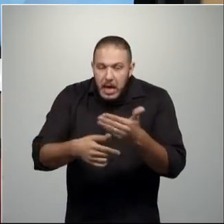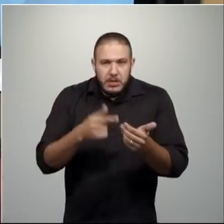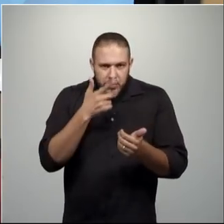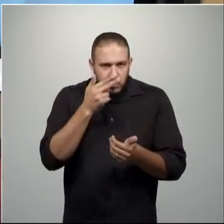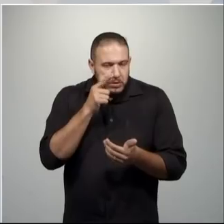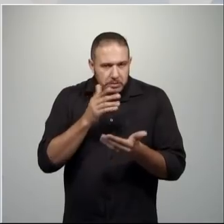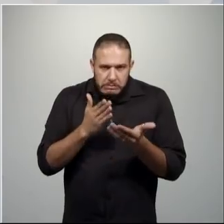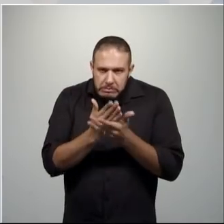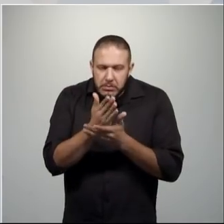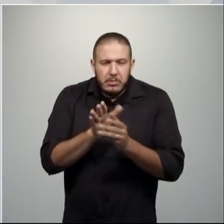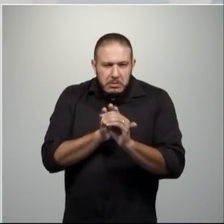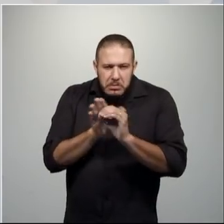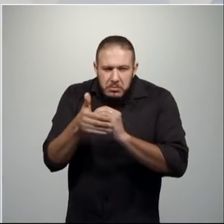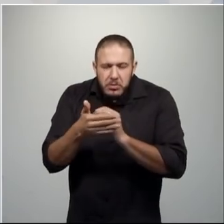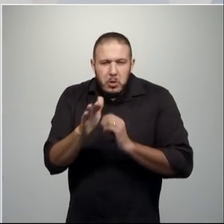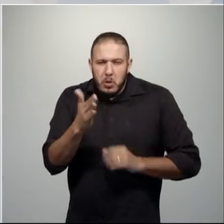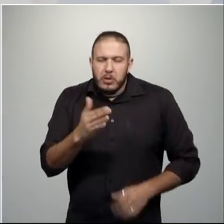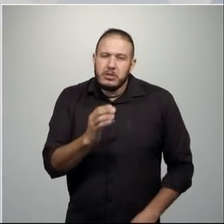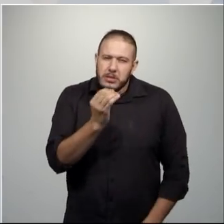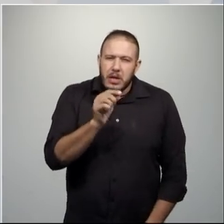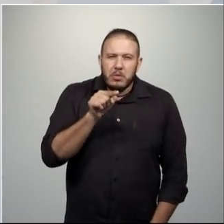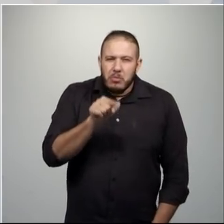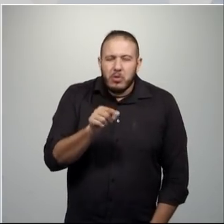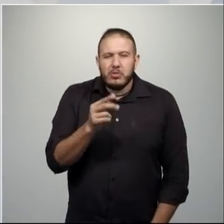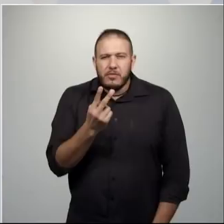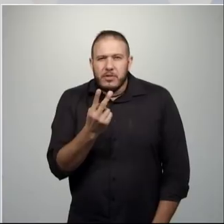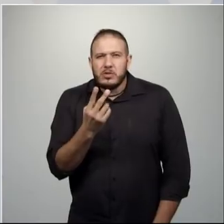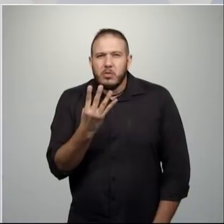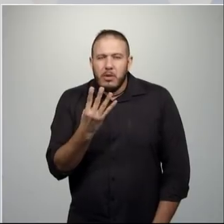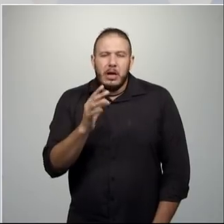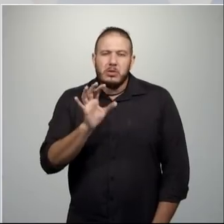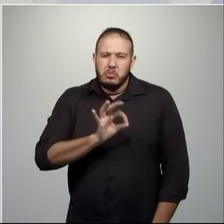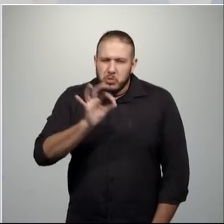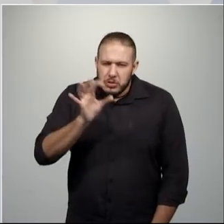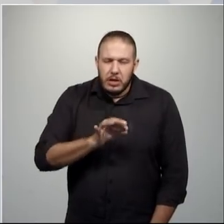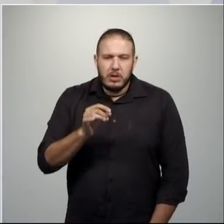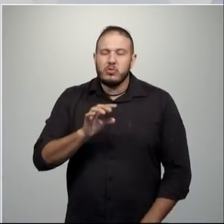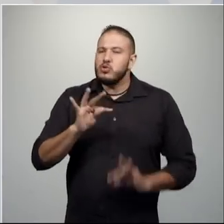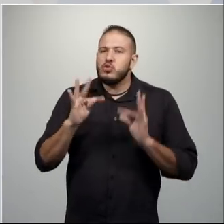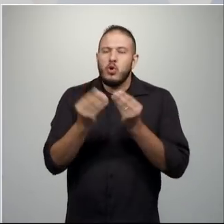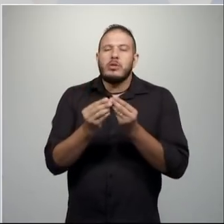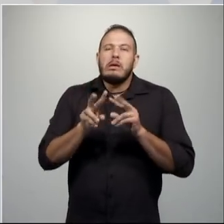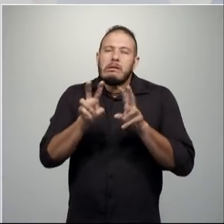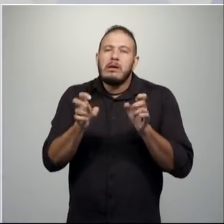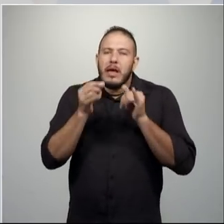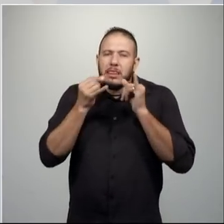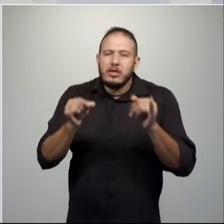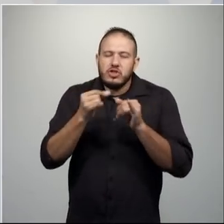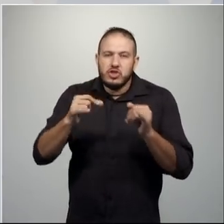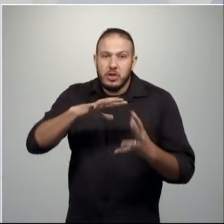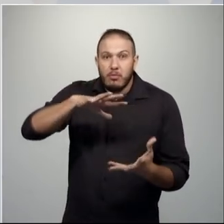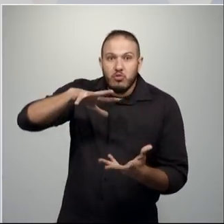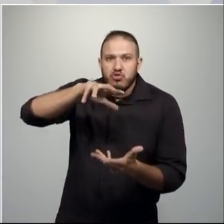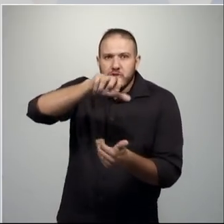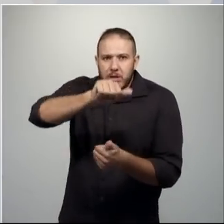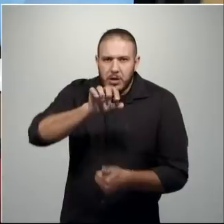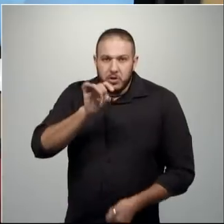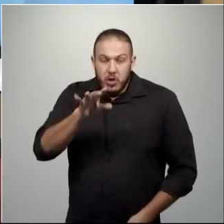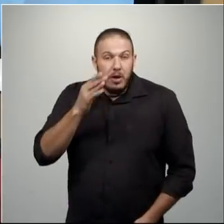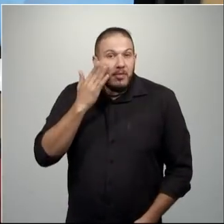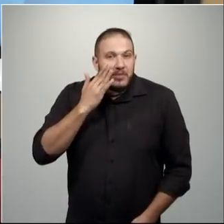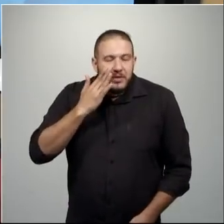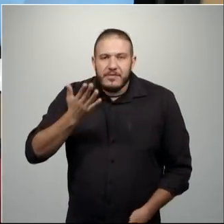bitcoin tem consumido por 0.24 por cento de toda a energia mundial só para ficar procurando